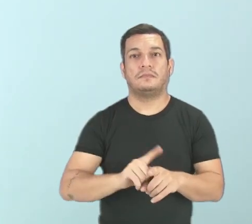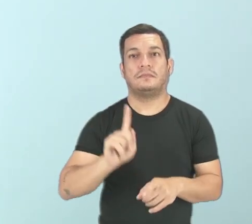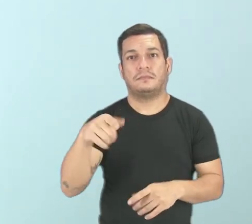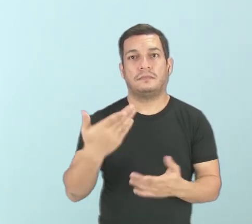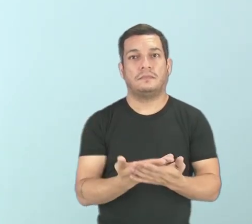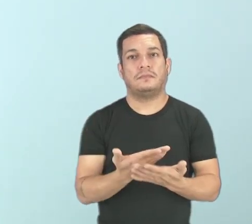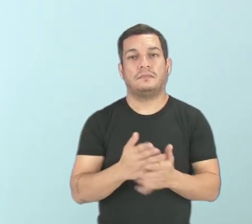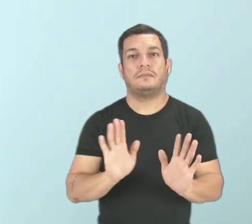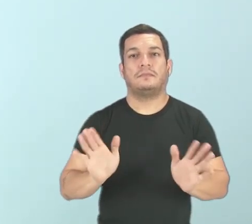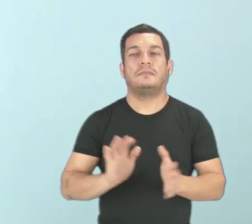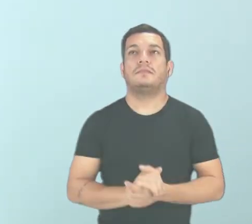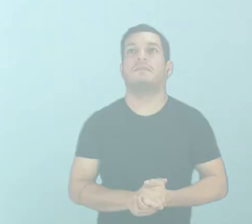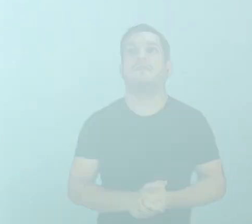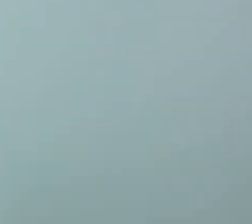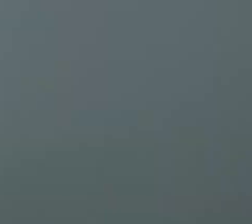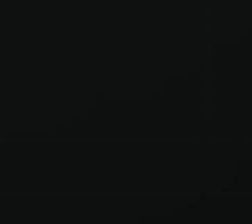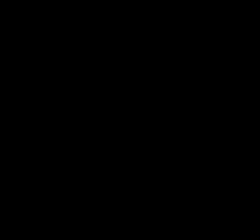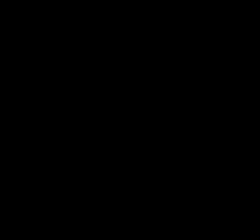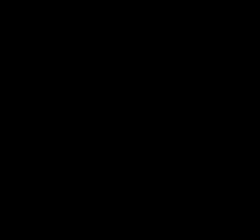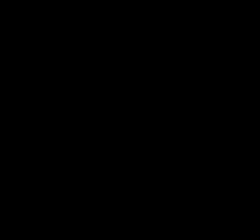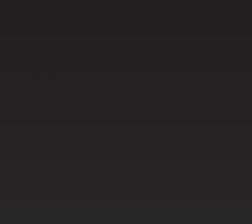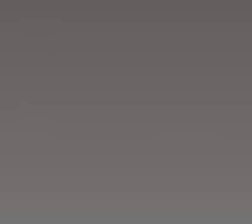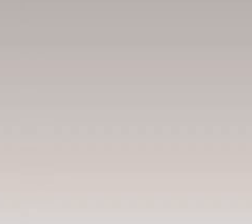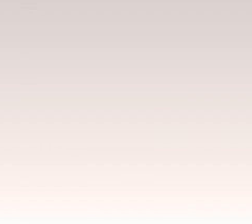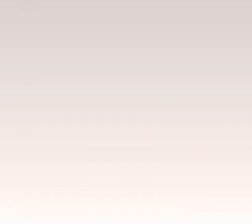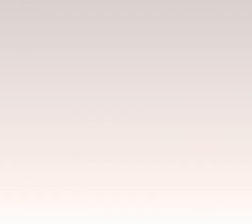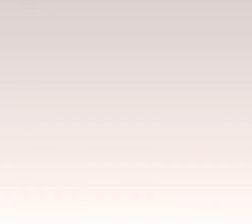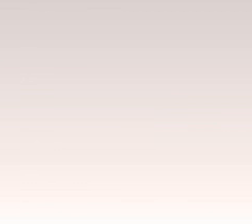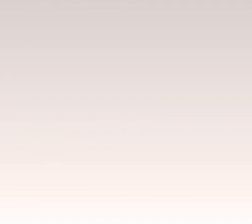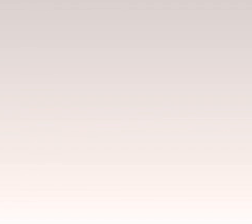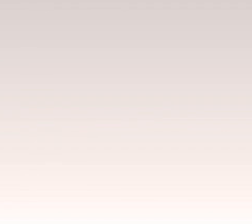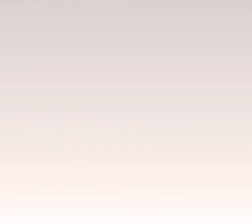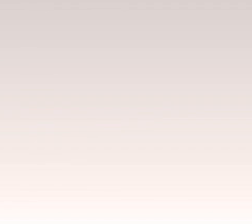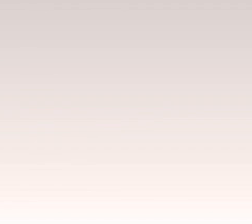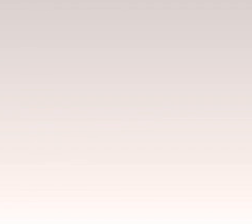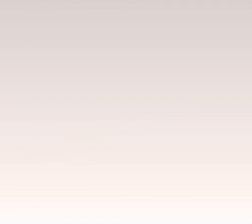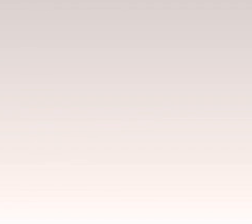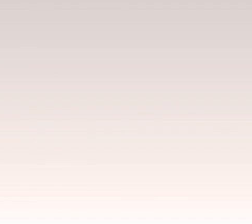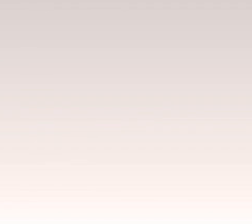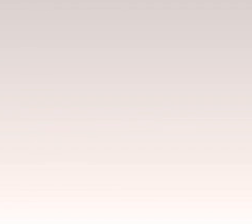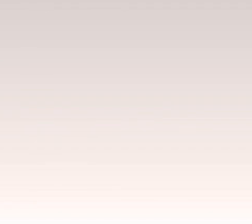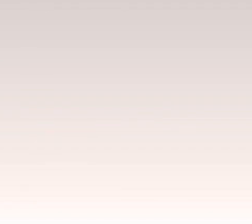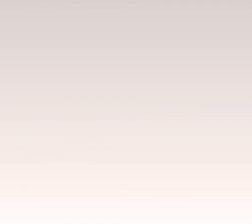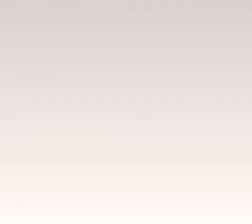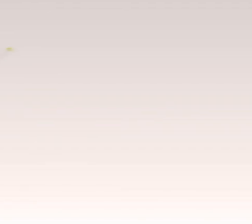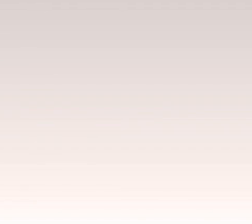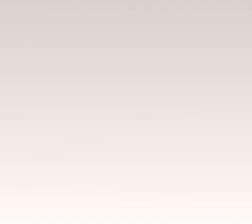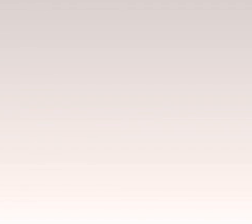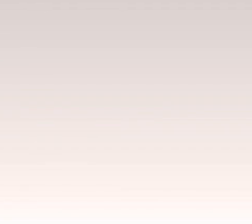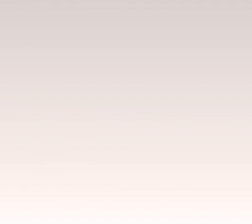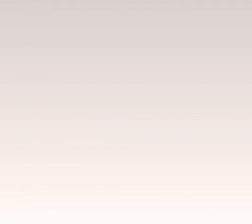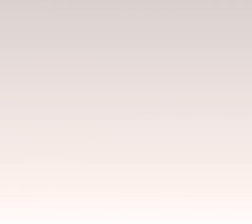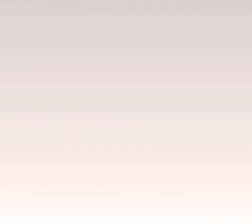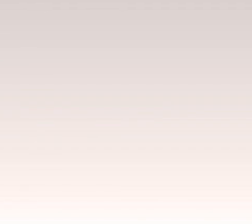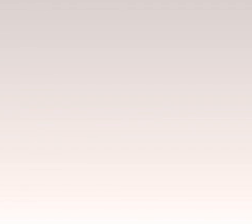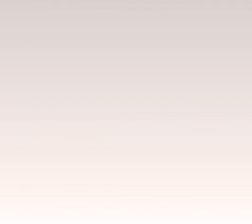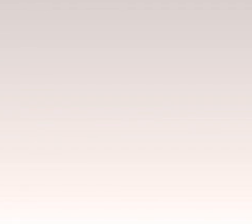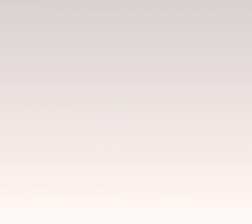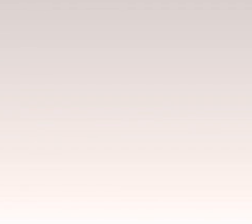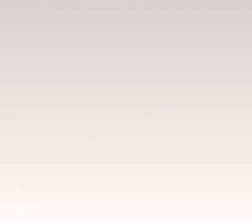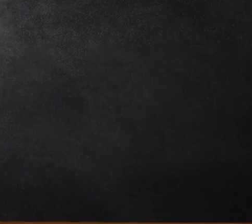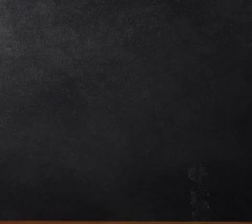você fazia e não sabia que você estava praticando física. Então, para os corpos uniformes e homogêneos, o centro de